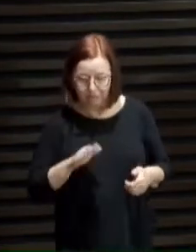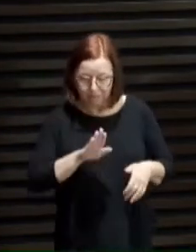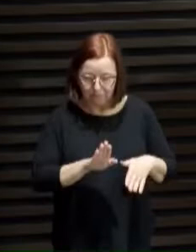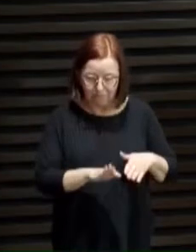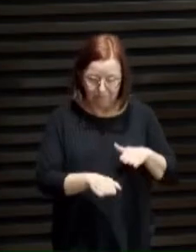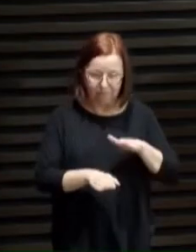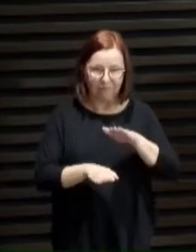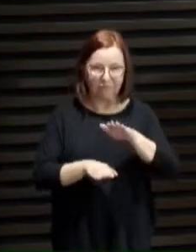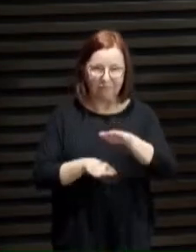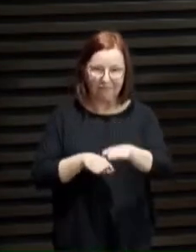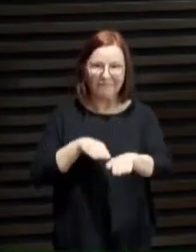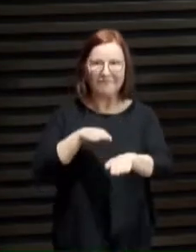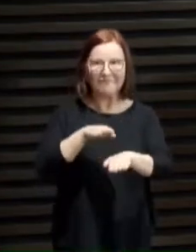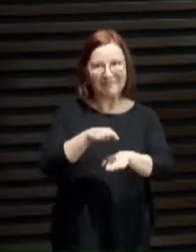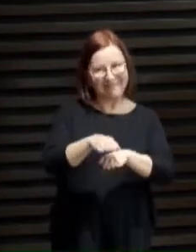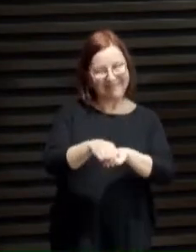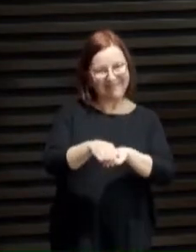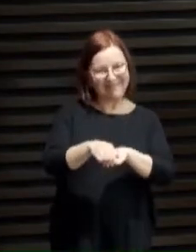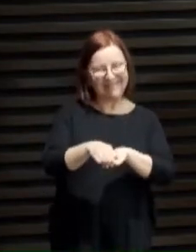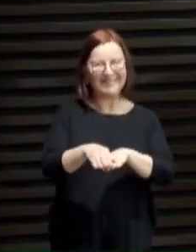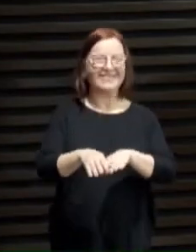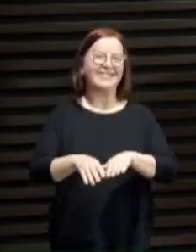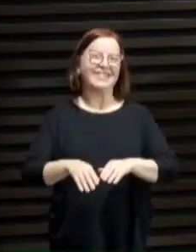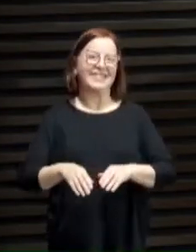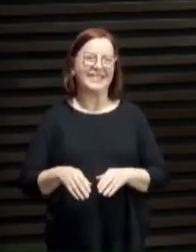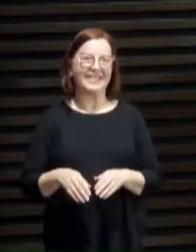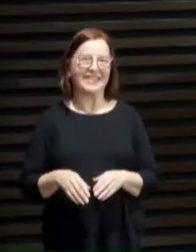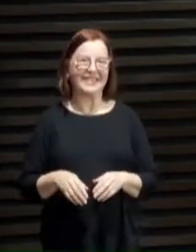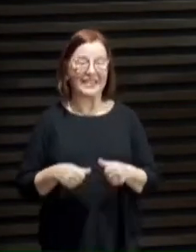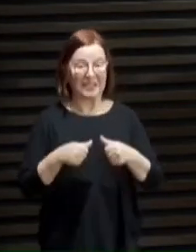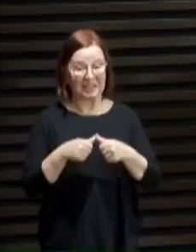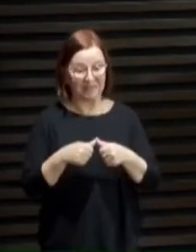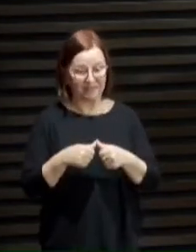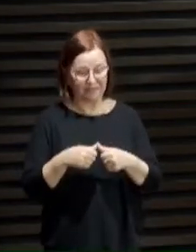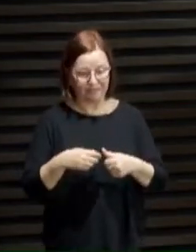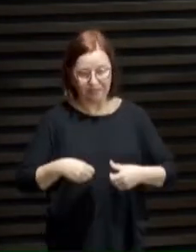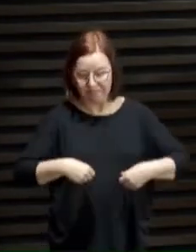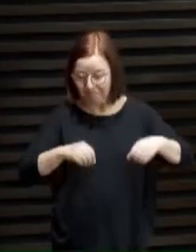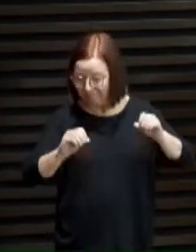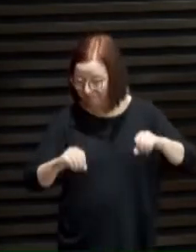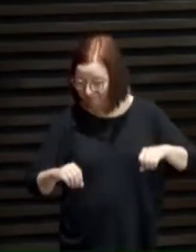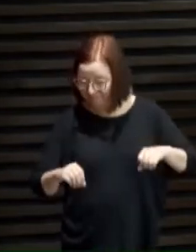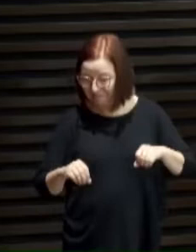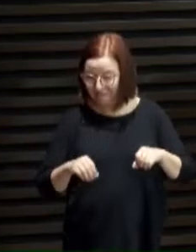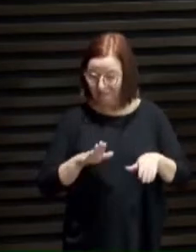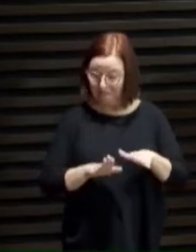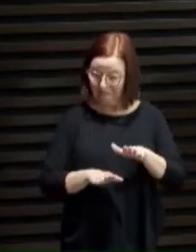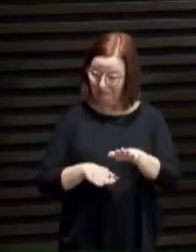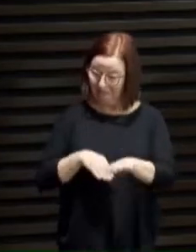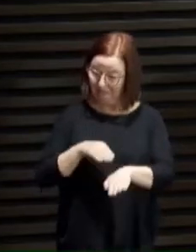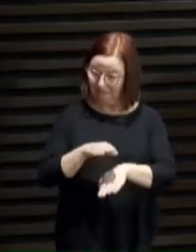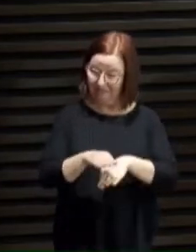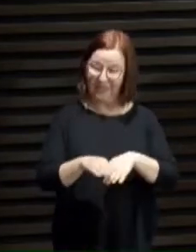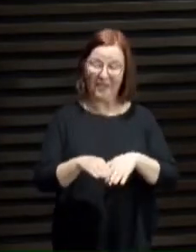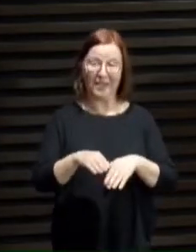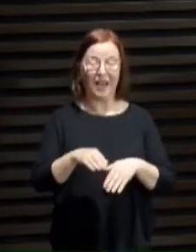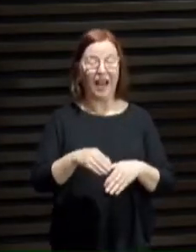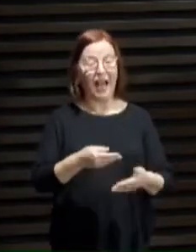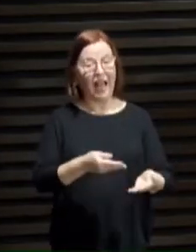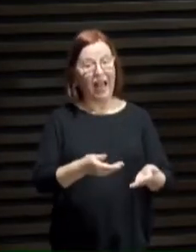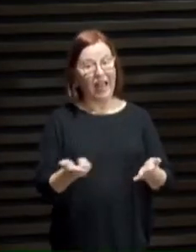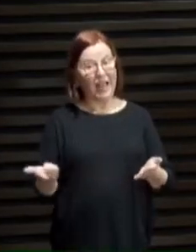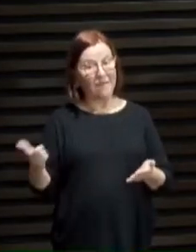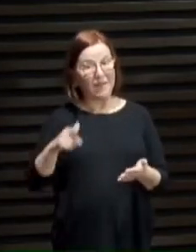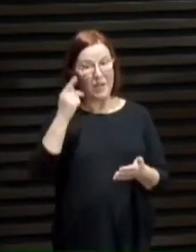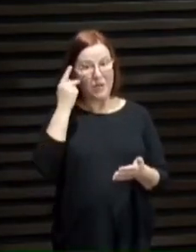seu conviva, não é? Que está ali, ou ciceroniano, melhor dizendo, para aquele banquete, e ele é